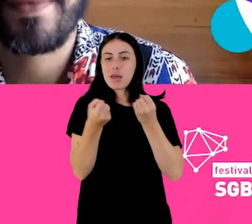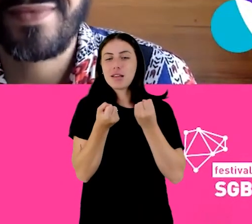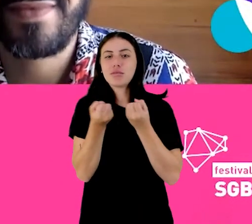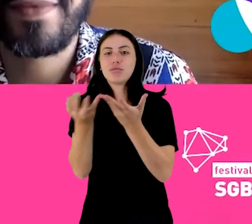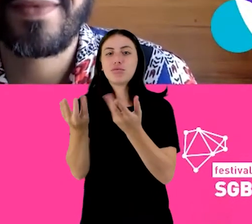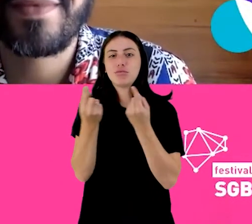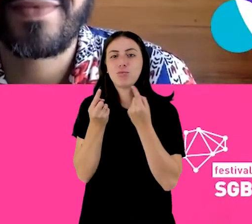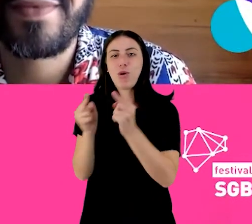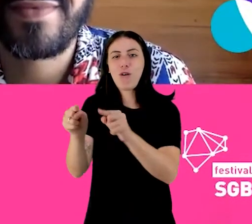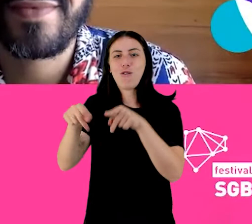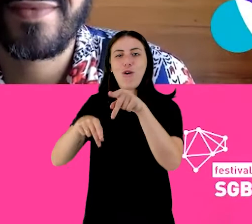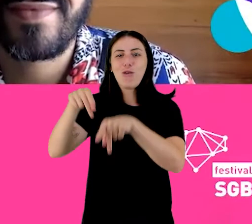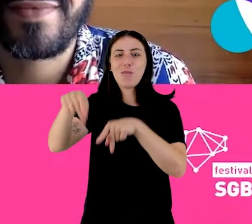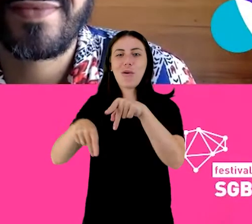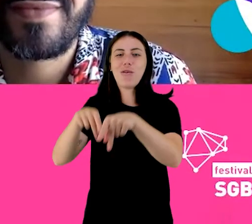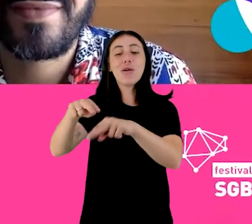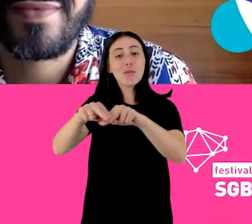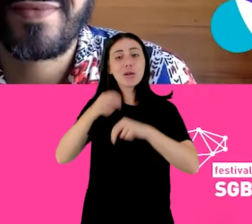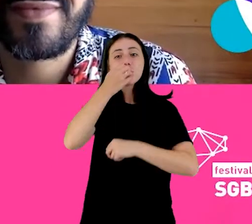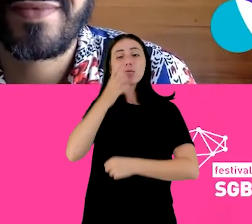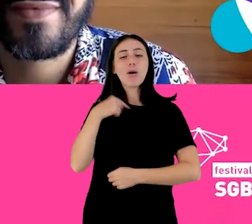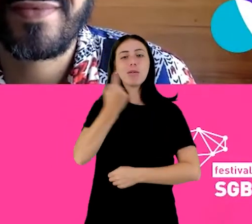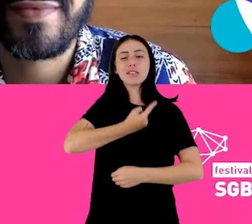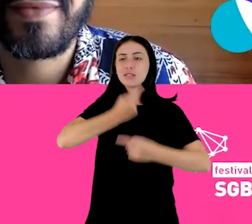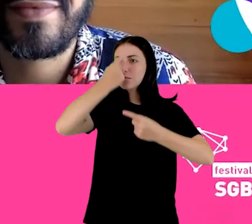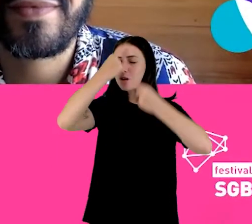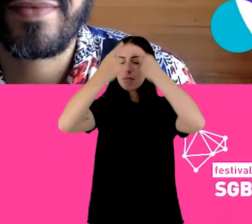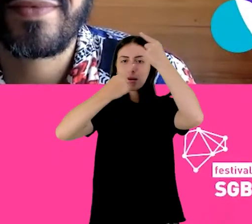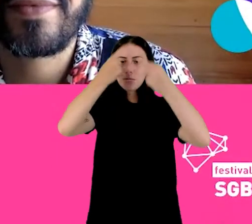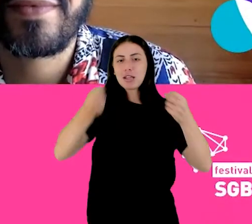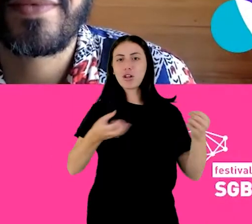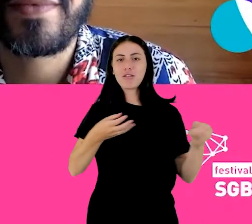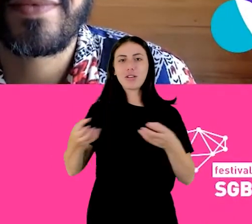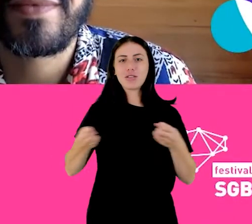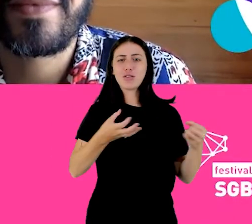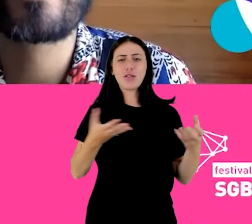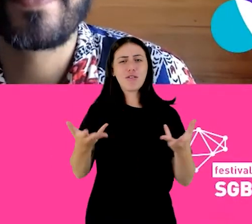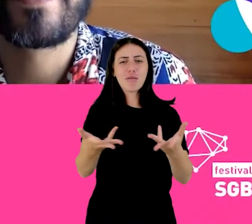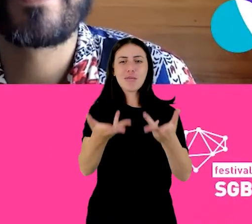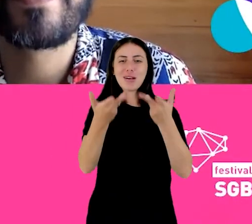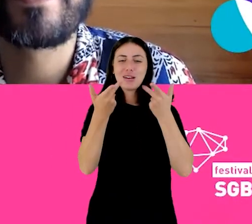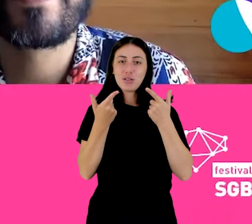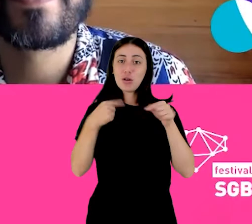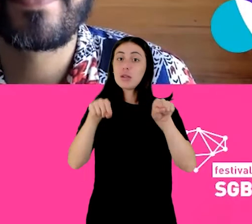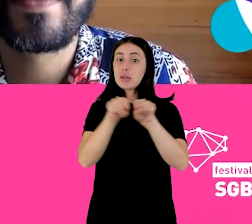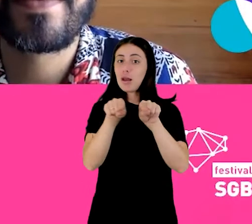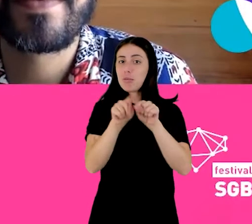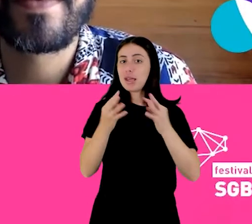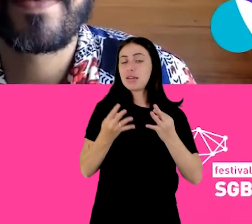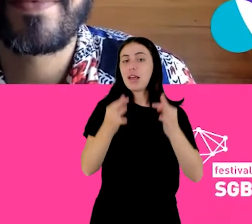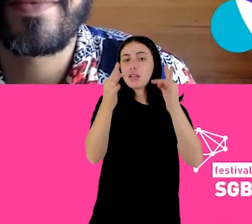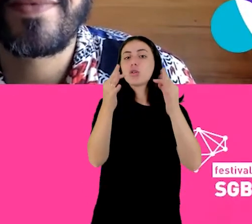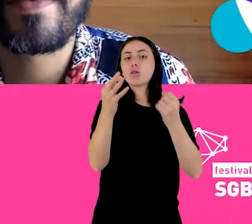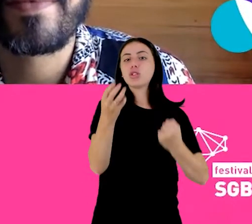expressões artísticas a partir disso, que é muito maravilhoso. Eu acho que essa é a beleza da gente estar se reinventando sempre, e